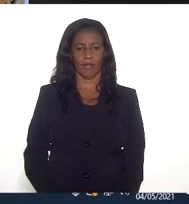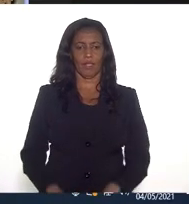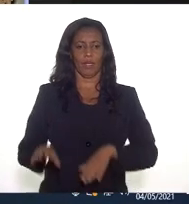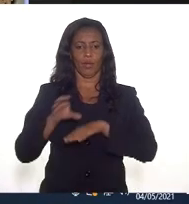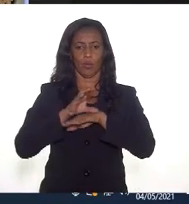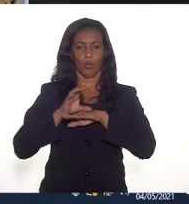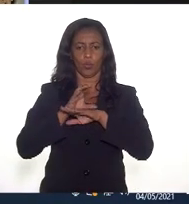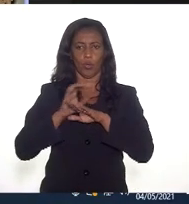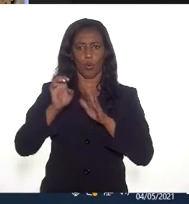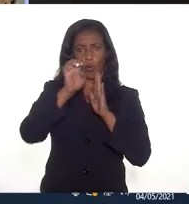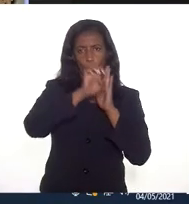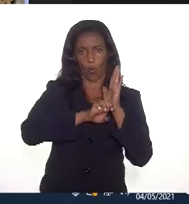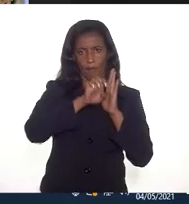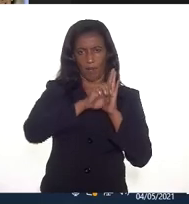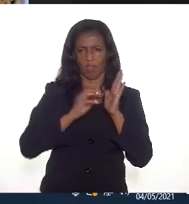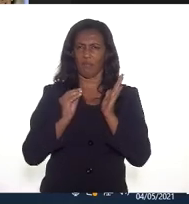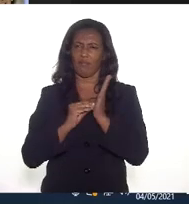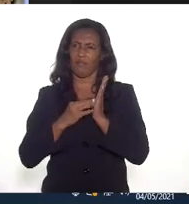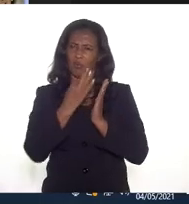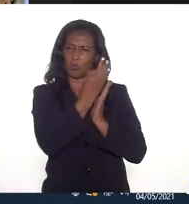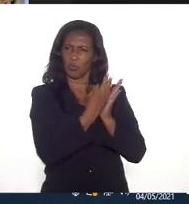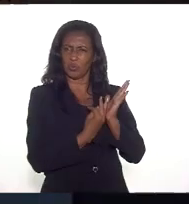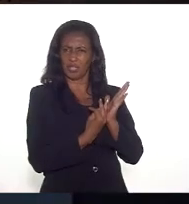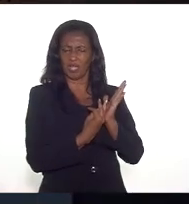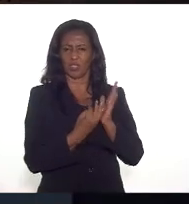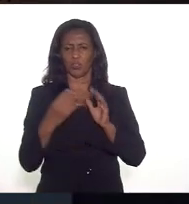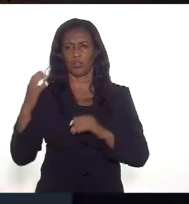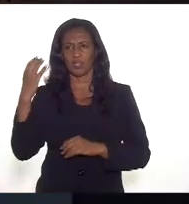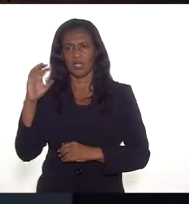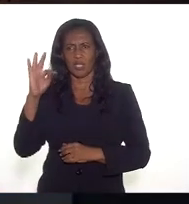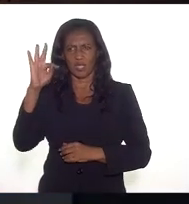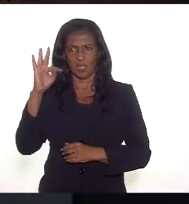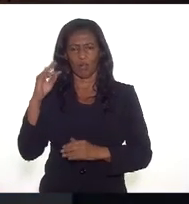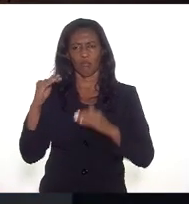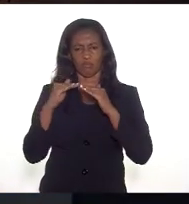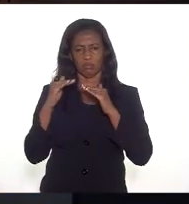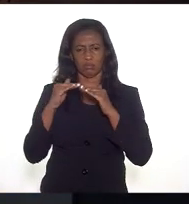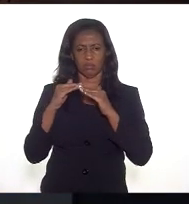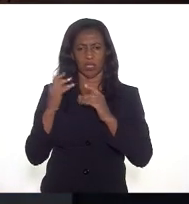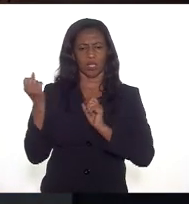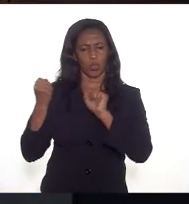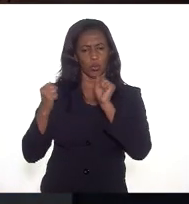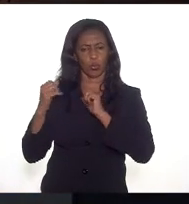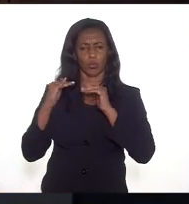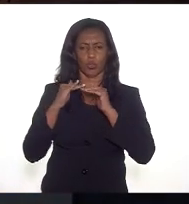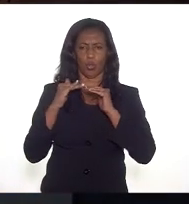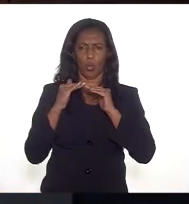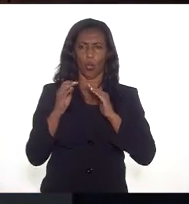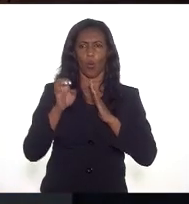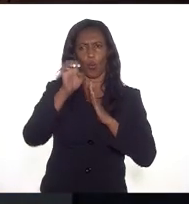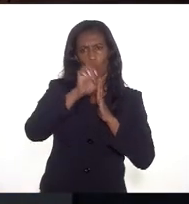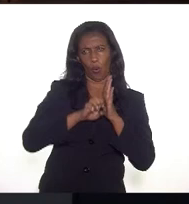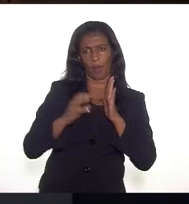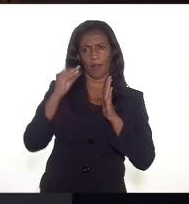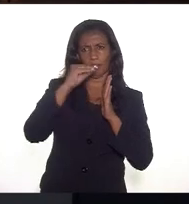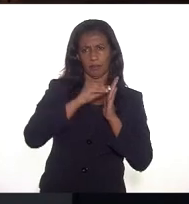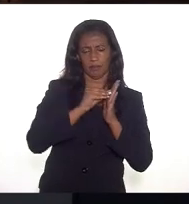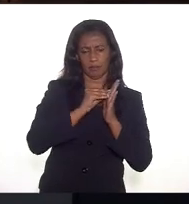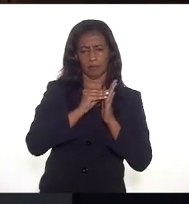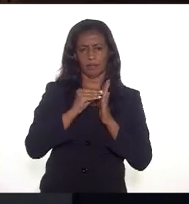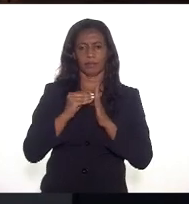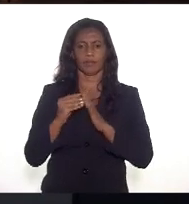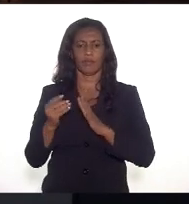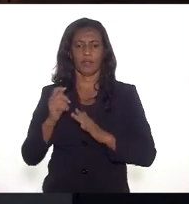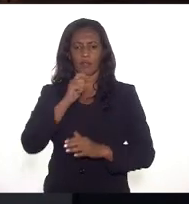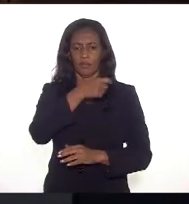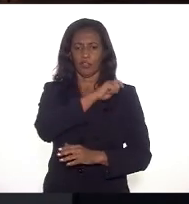condicionalidade com emenda. Faltou aqui o texto. Da Ciência e Tecnologia, favorável. De Economia, Indústria e Comércio, favorável com emenda. De Orçamento, Finanças, Fiscalização Financeira